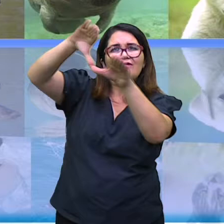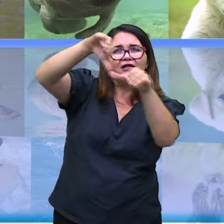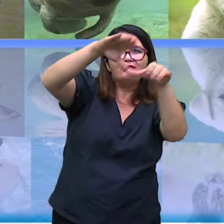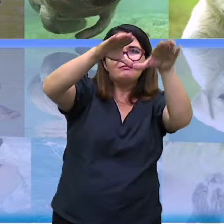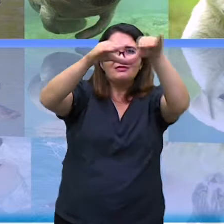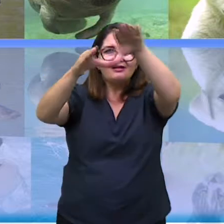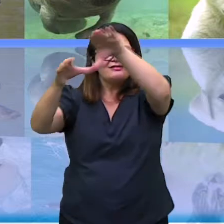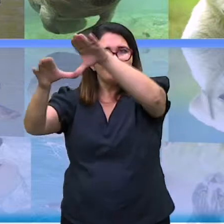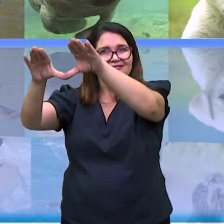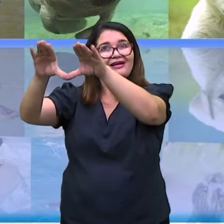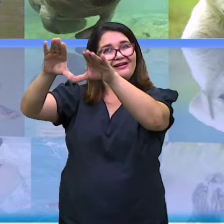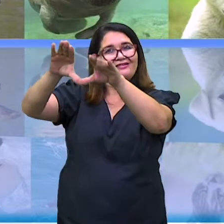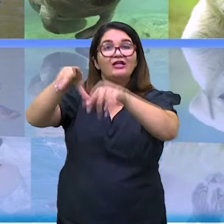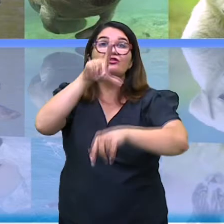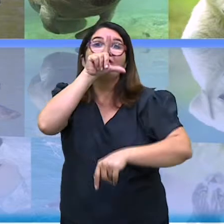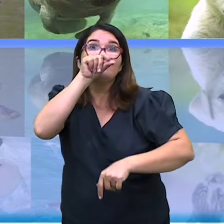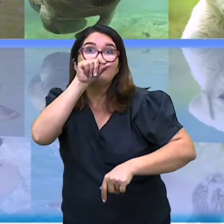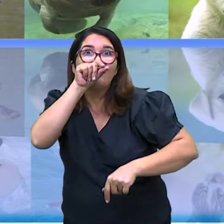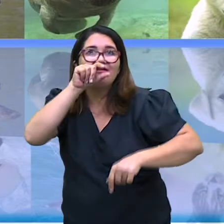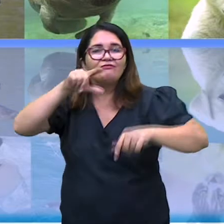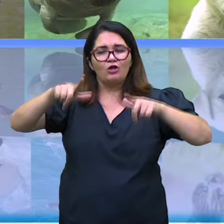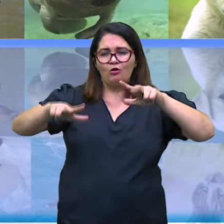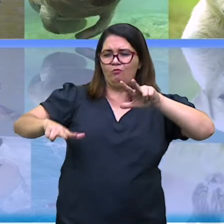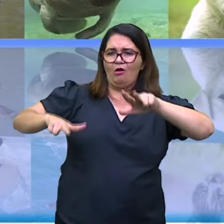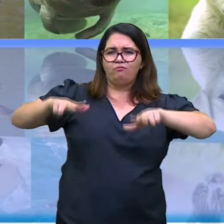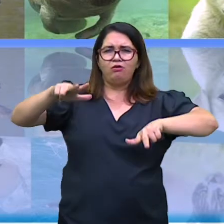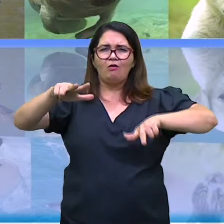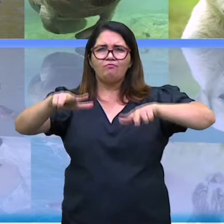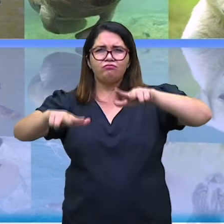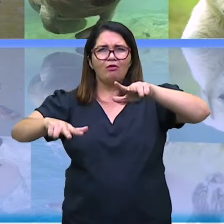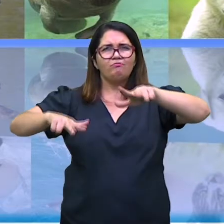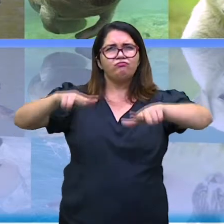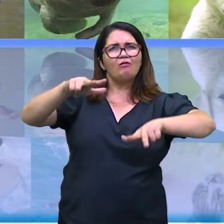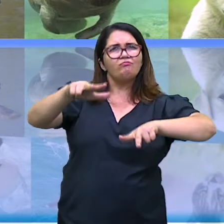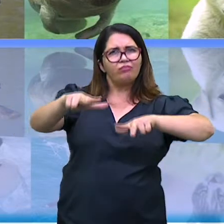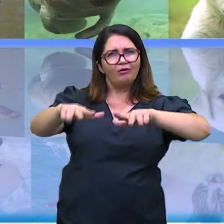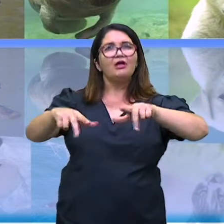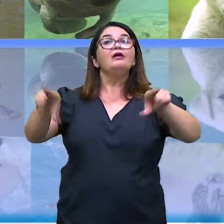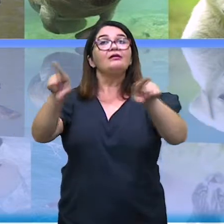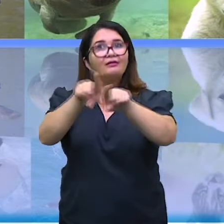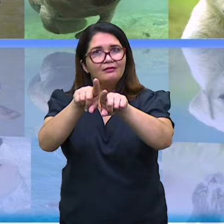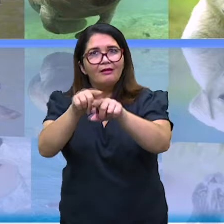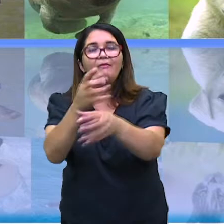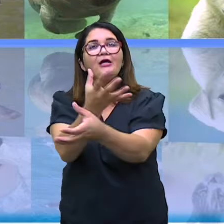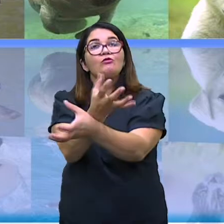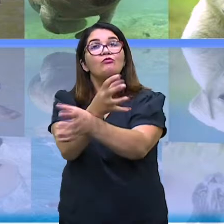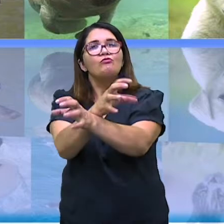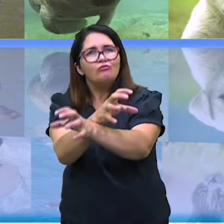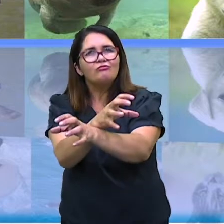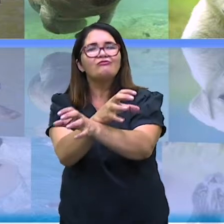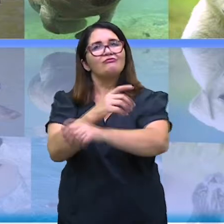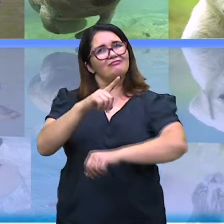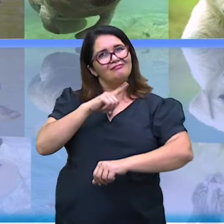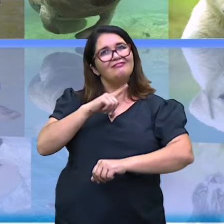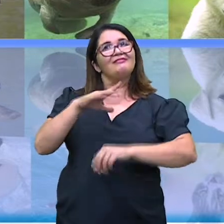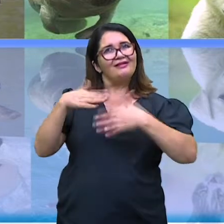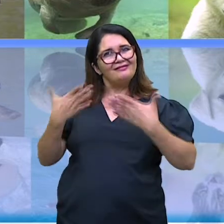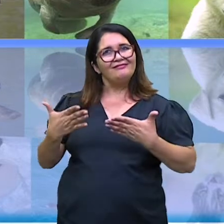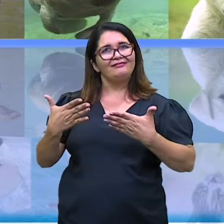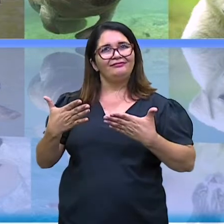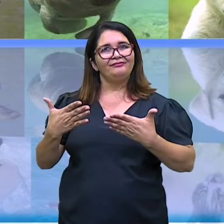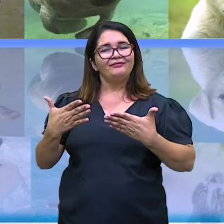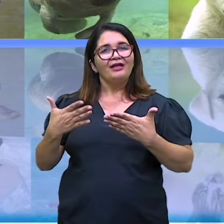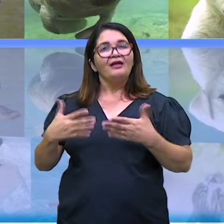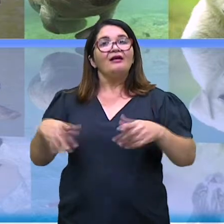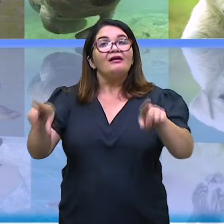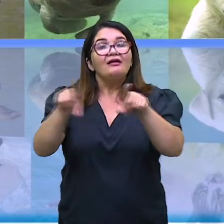de entender isso? Quando a gente faz um comparativo, a gente percebe também que os